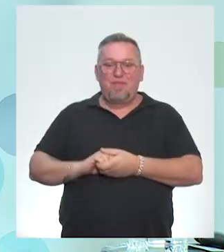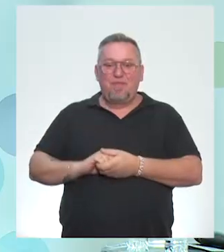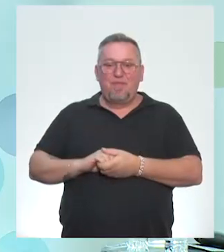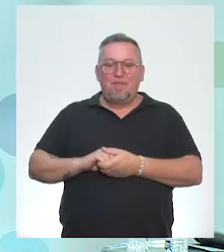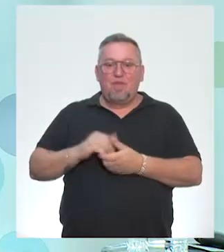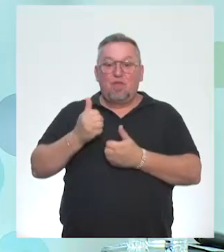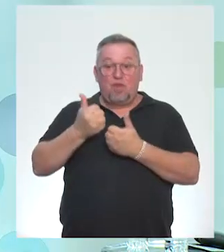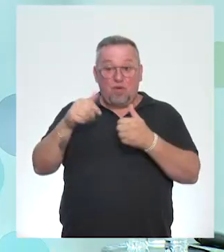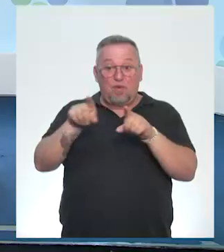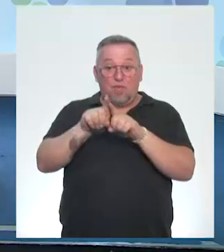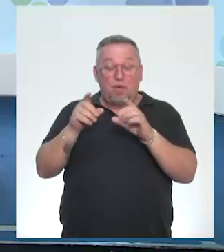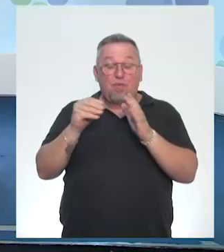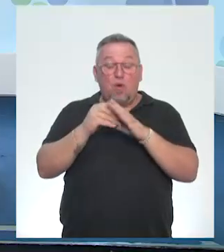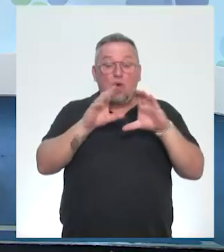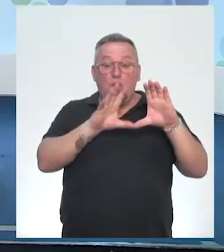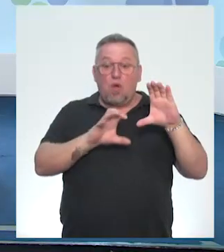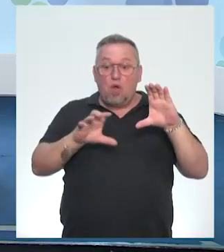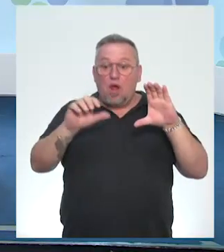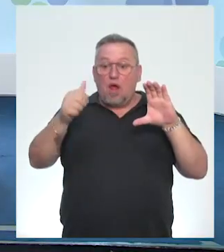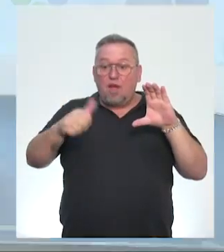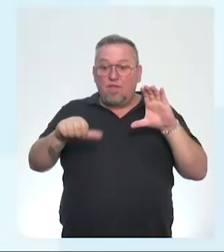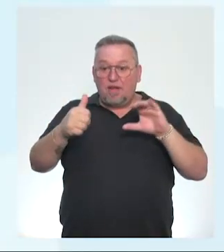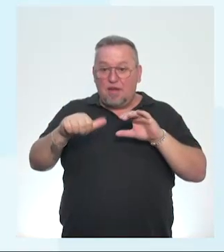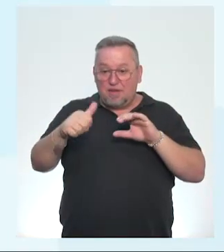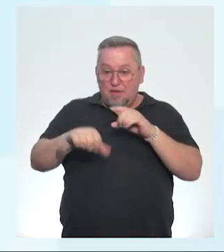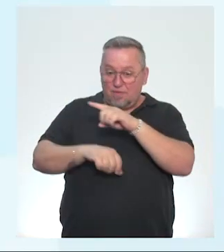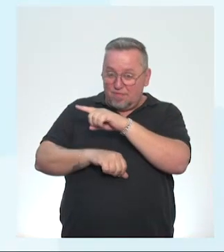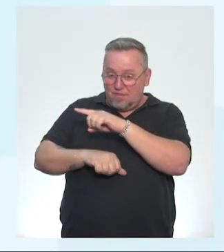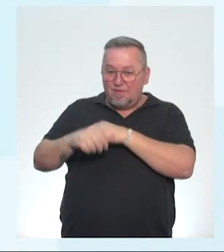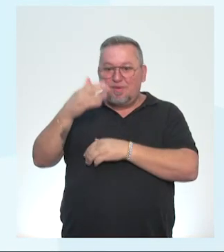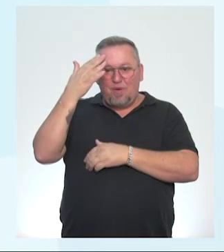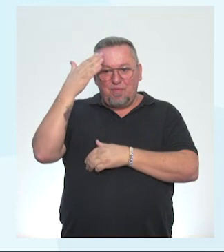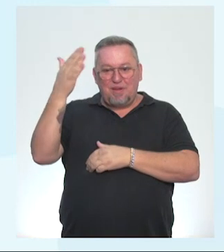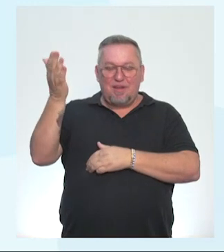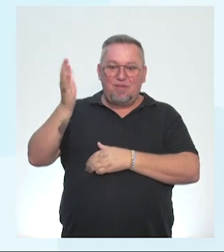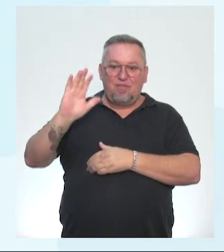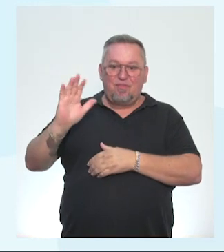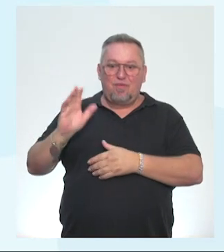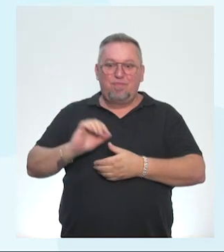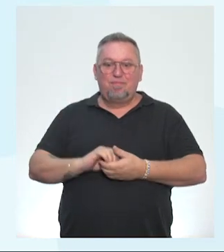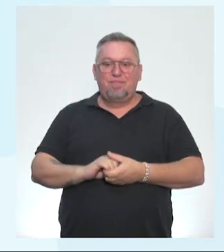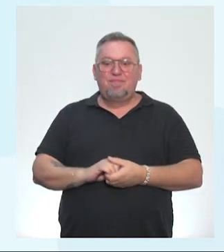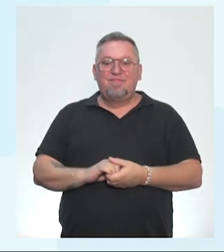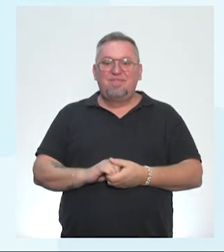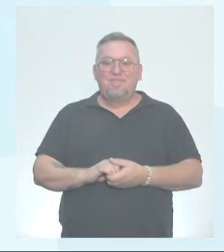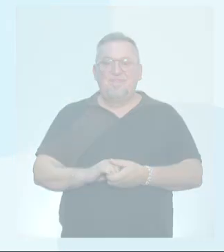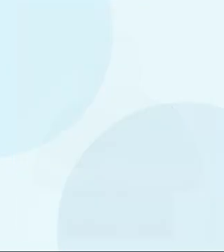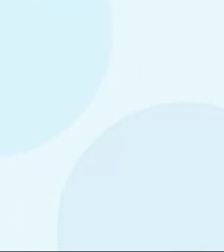diretor Marcelo está colocando o QR Code para vocês fazerem aquela análise. Obrigado, até a próxima. Valeu.